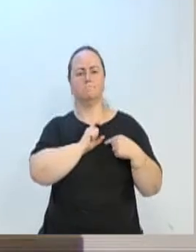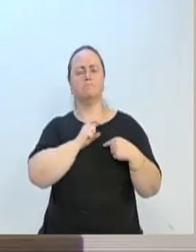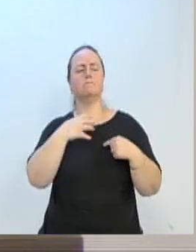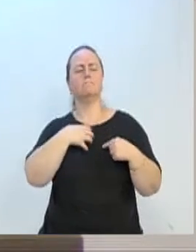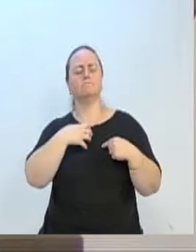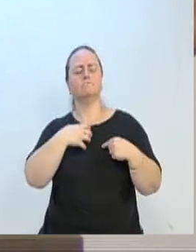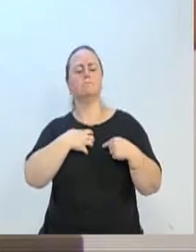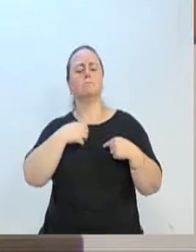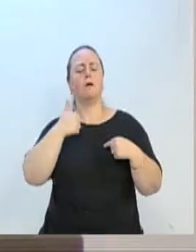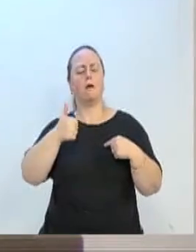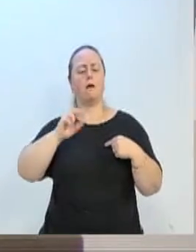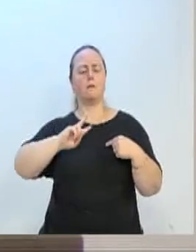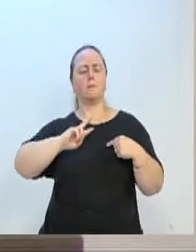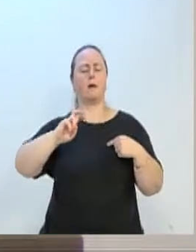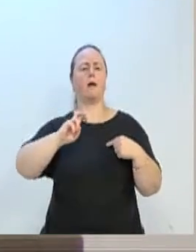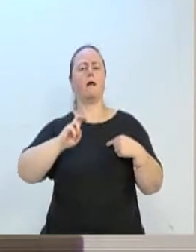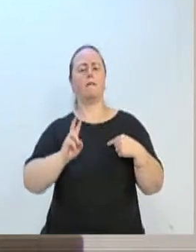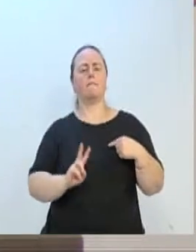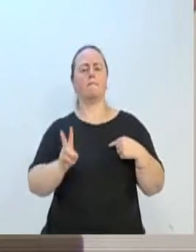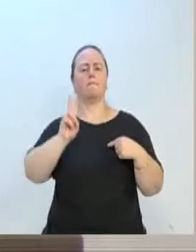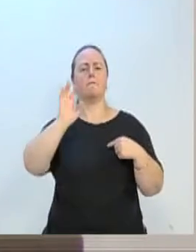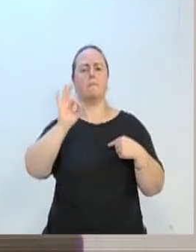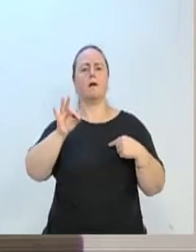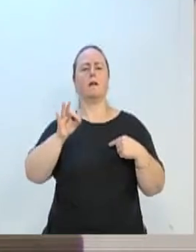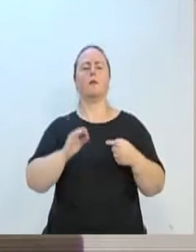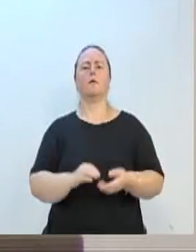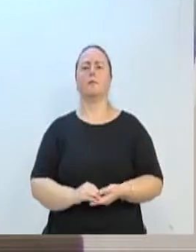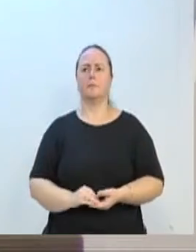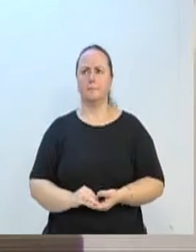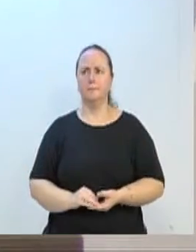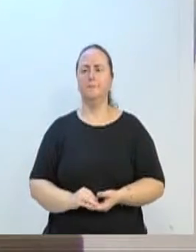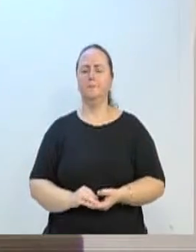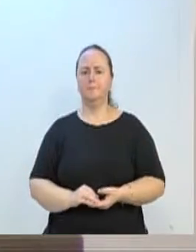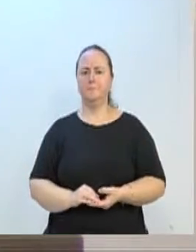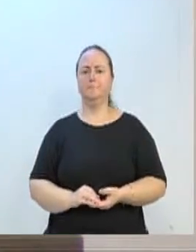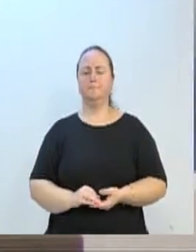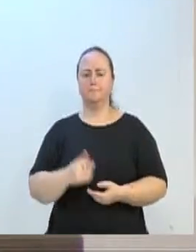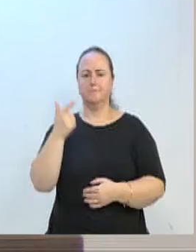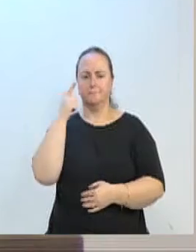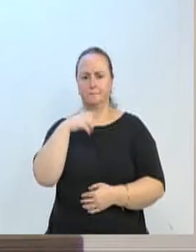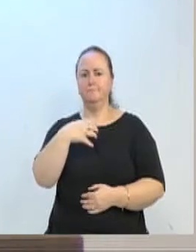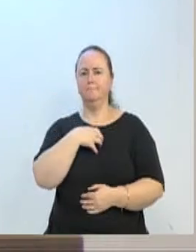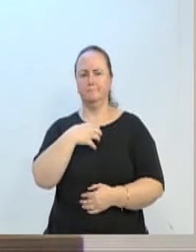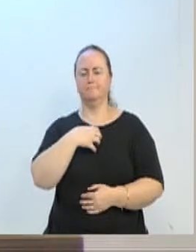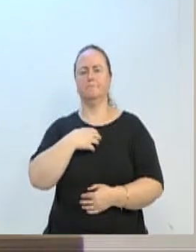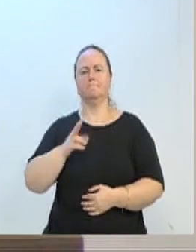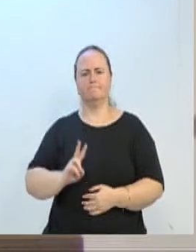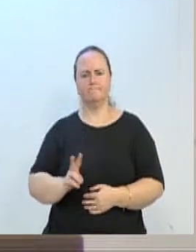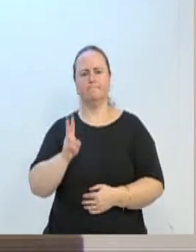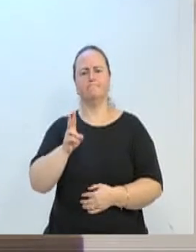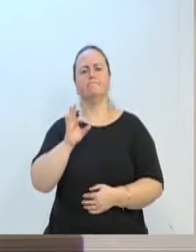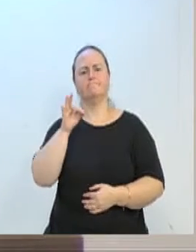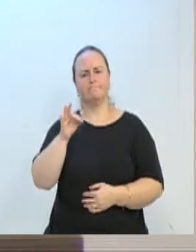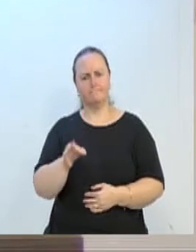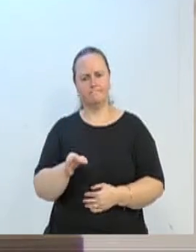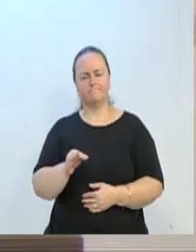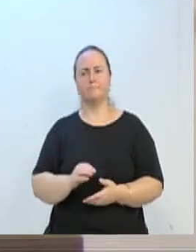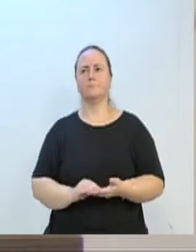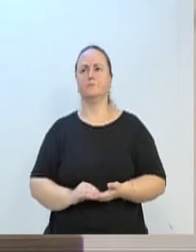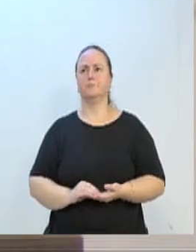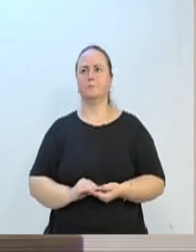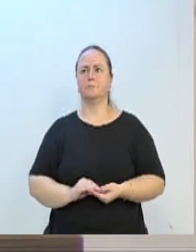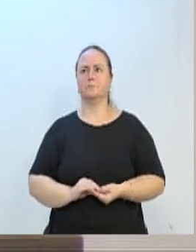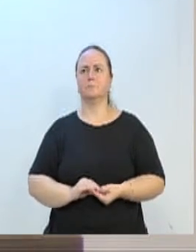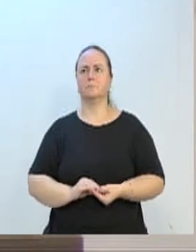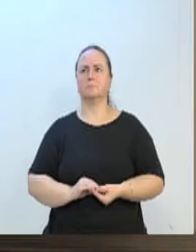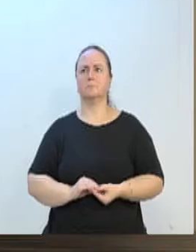de salário, né, para que eles se sintam realmente valorizados. Então fica aqui. Vereador Adriano, já passou o